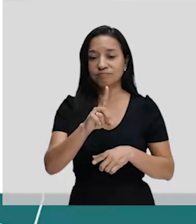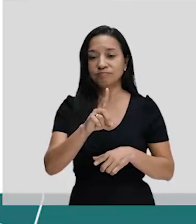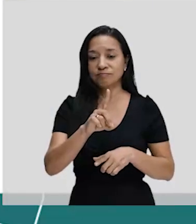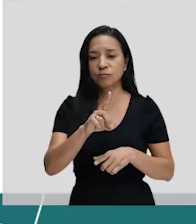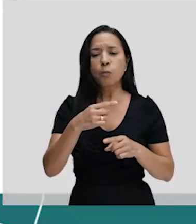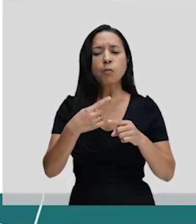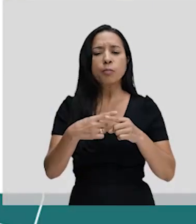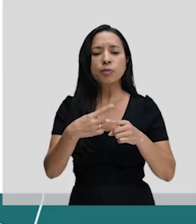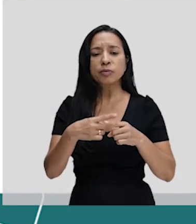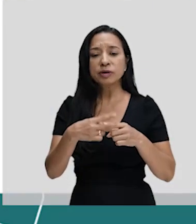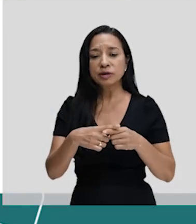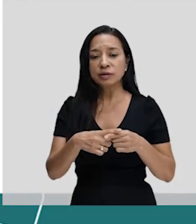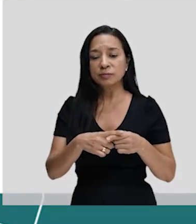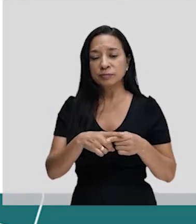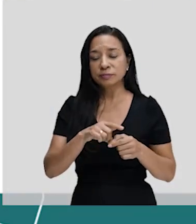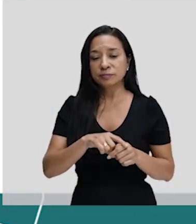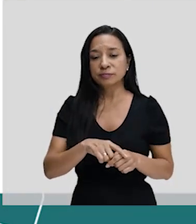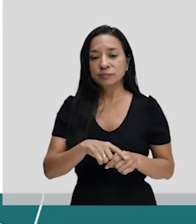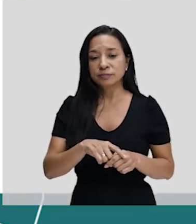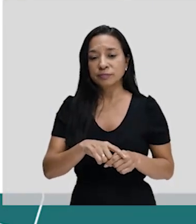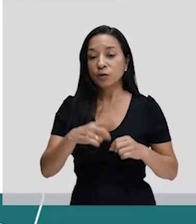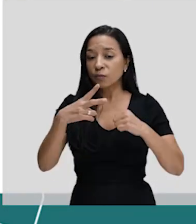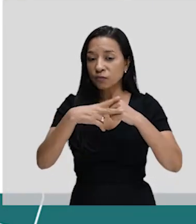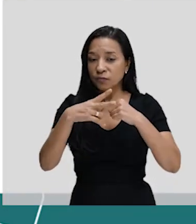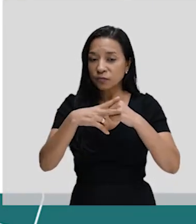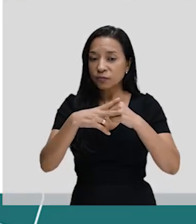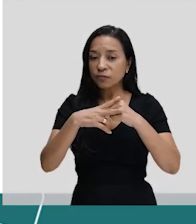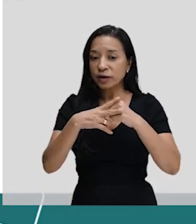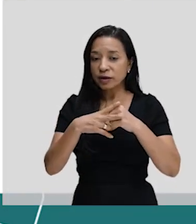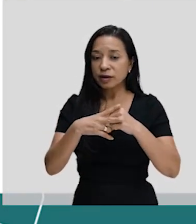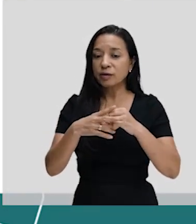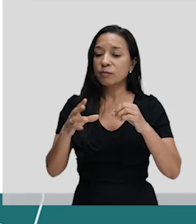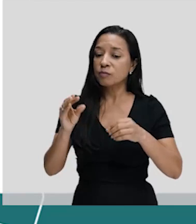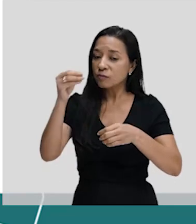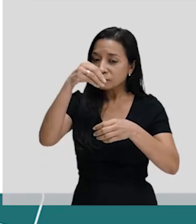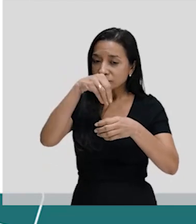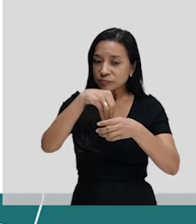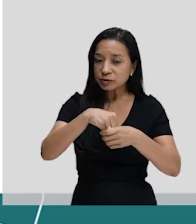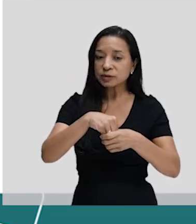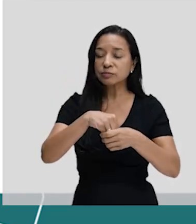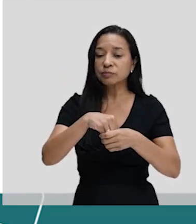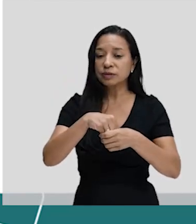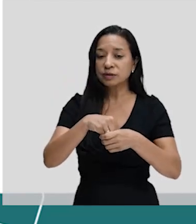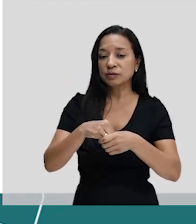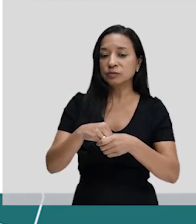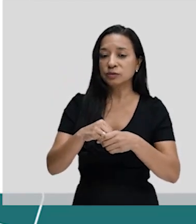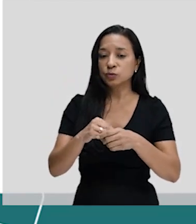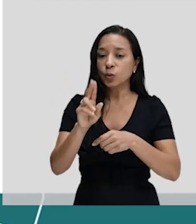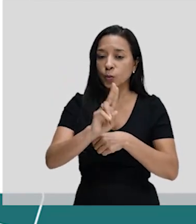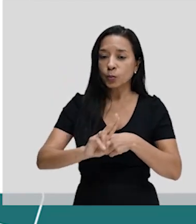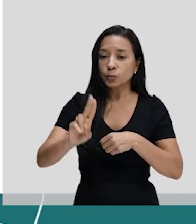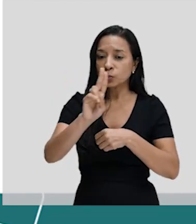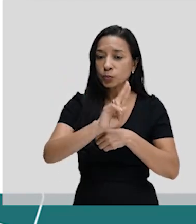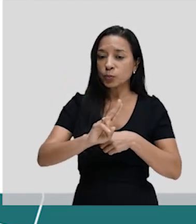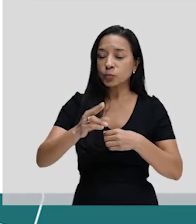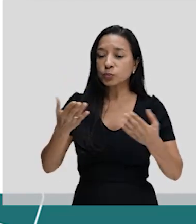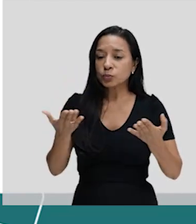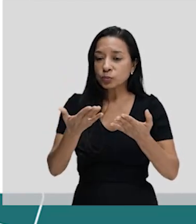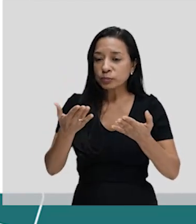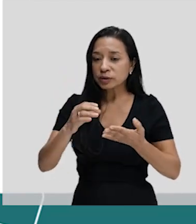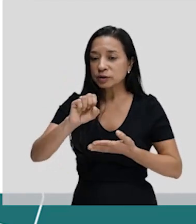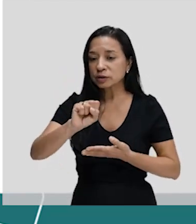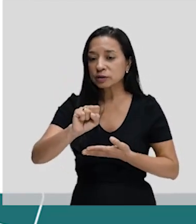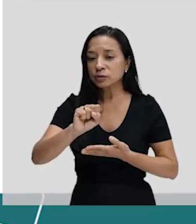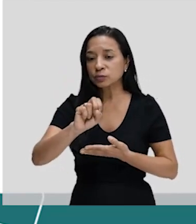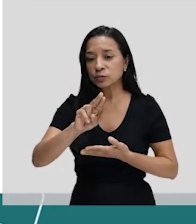Porque sea faz parte da conjugação do presente do subjuntivo. O presente do subjuntivo é utilizado para